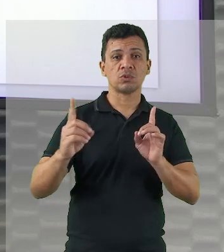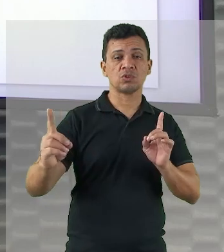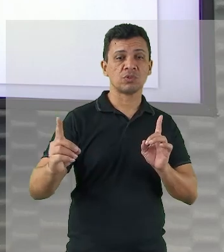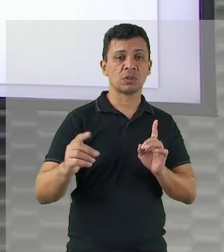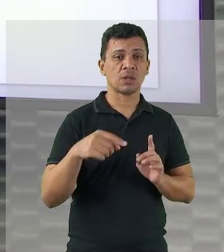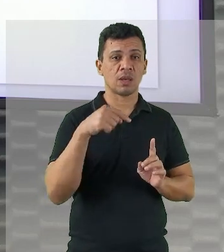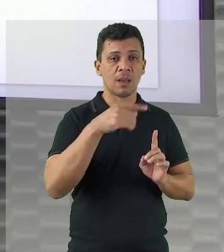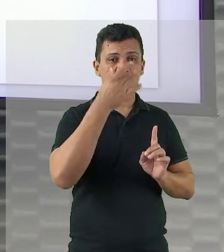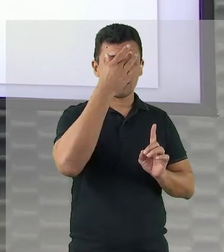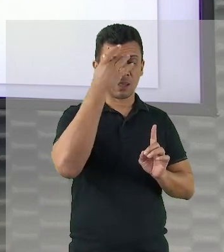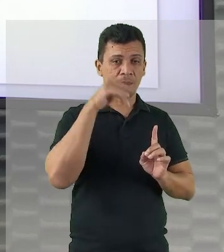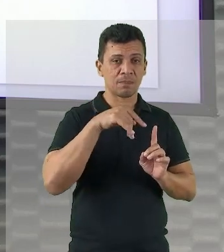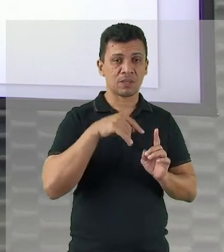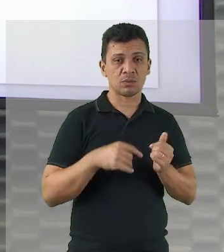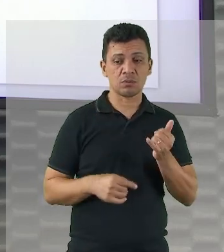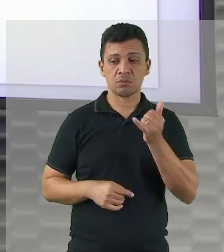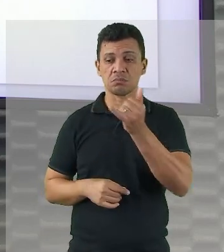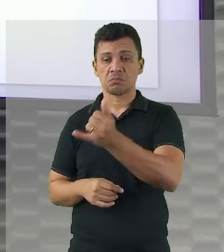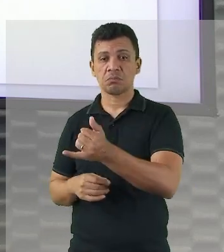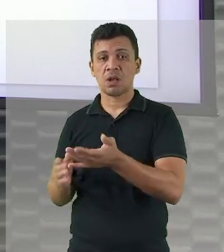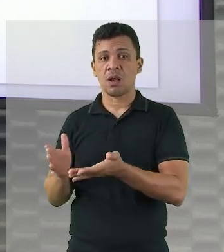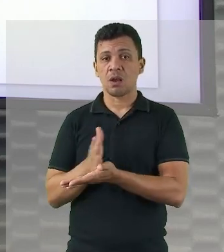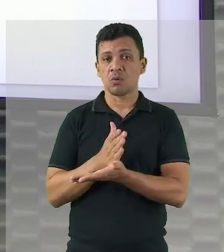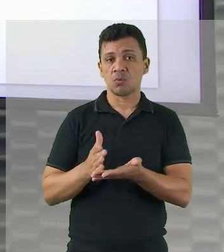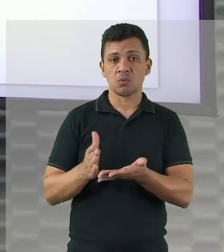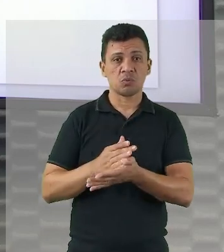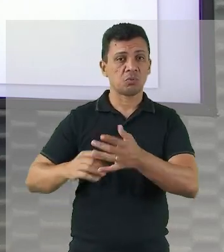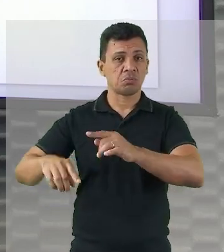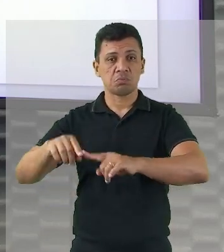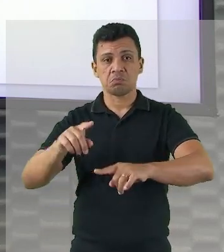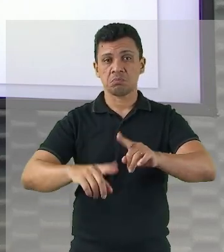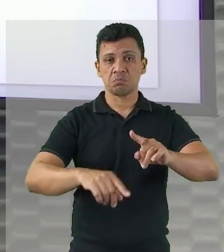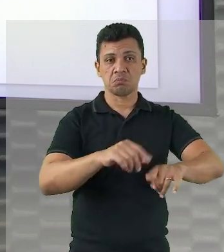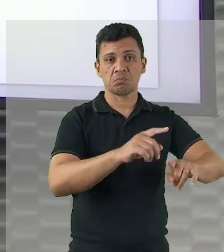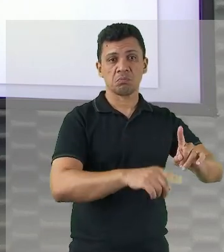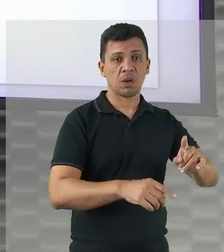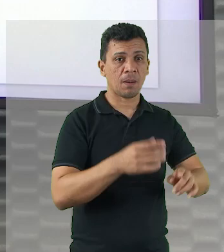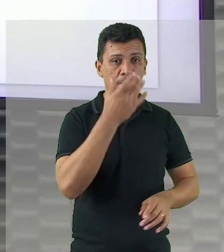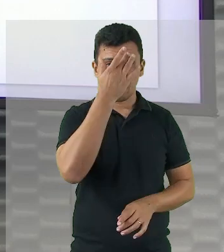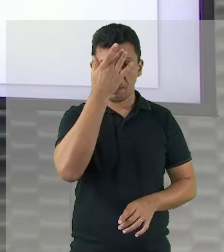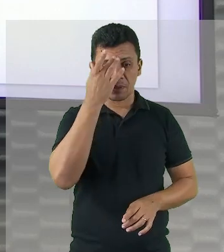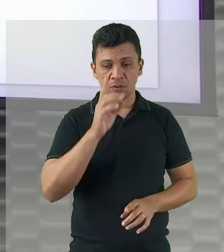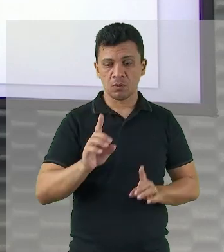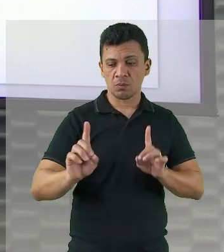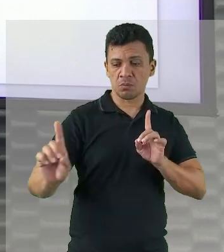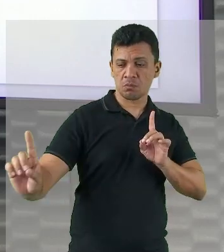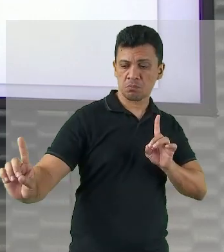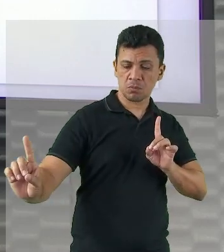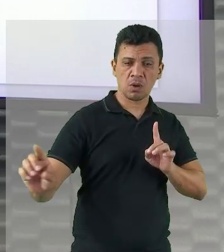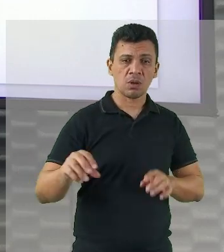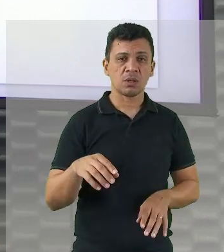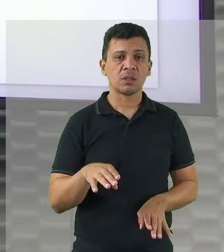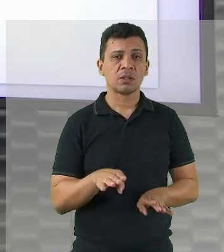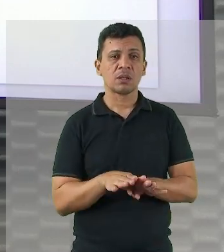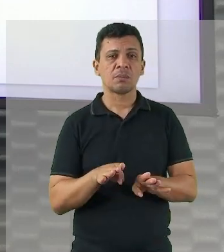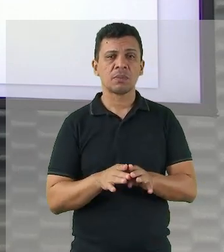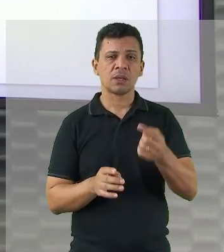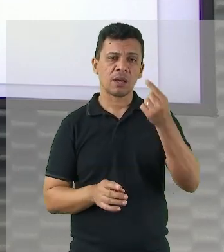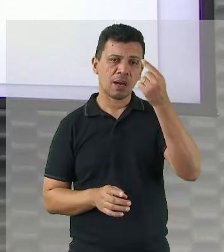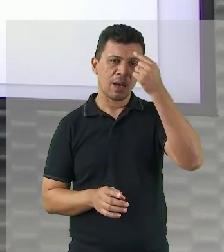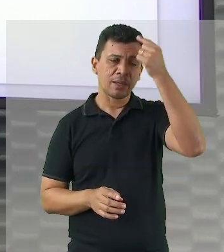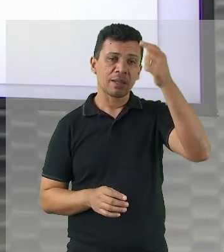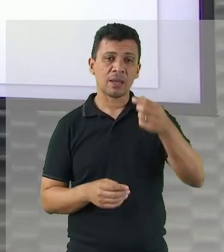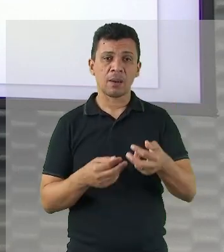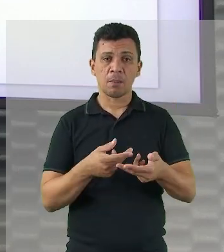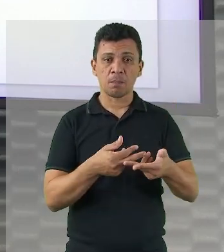emissor com um lugar, um objeto, alguma coisa ou uma pessoa, e a ideia de